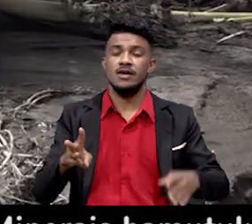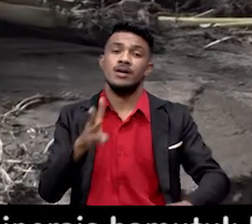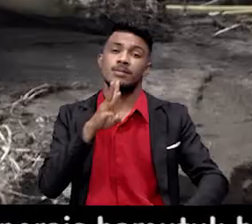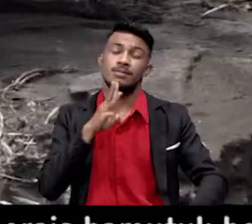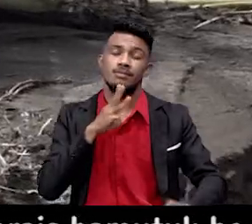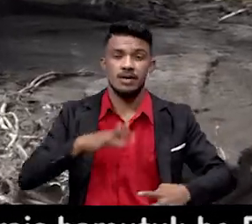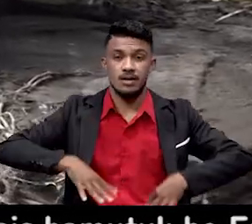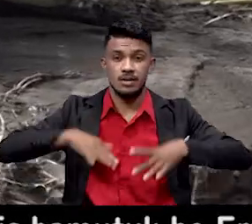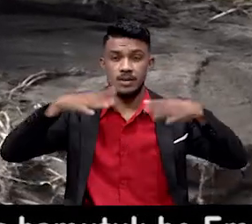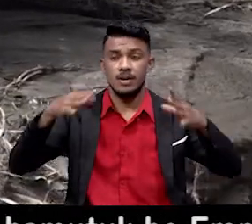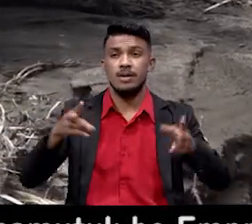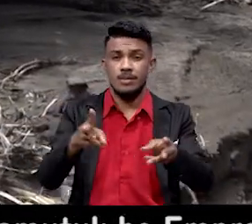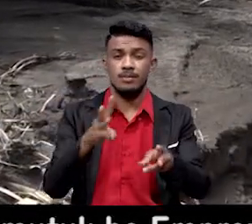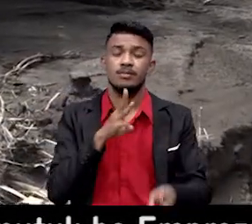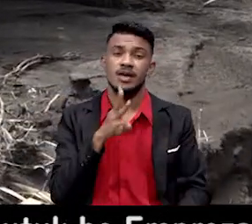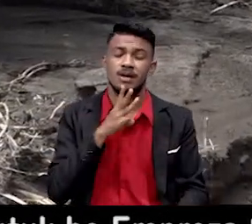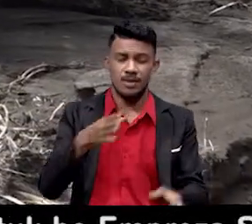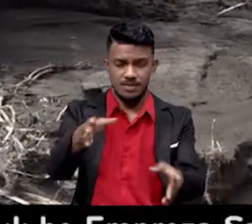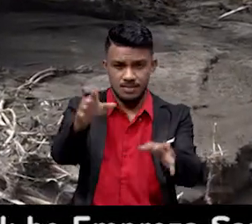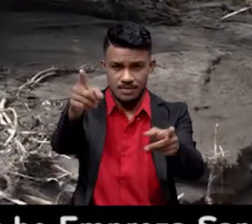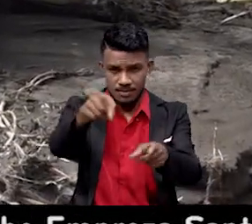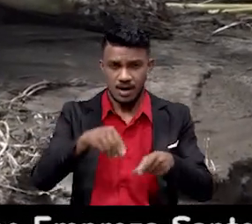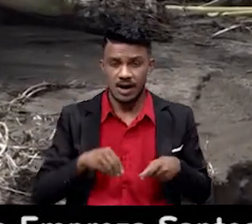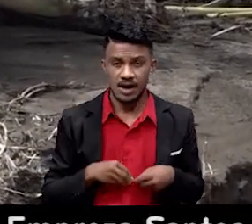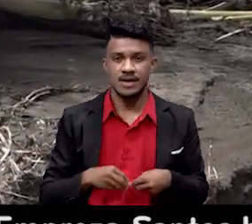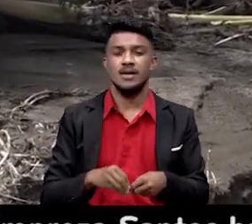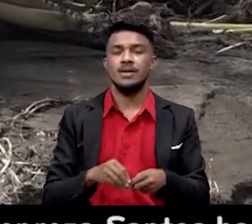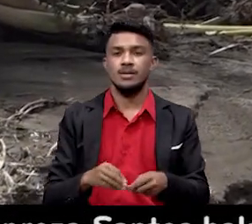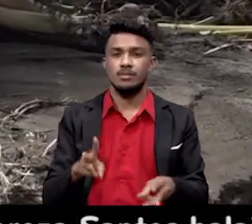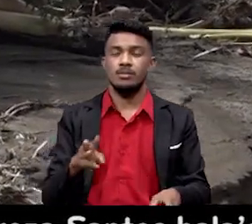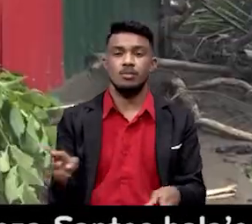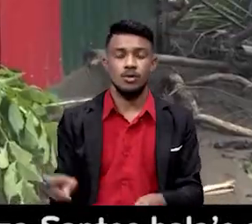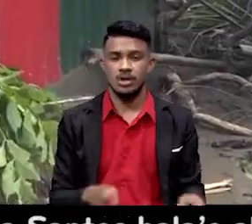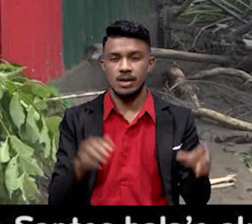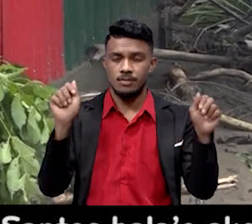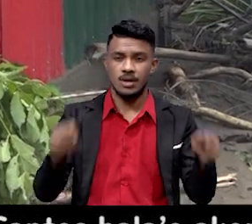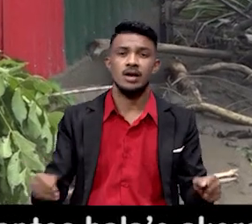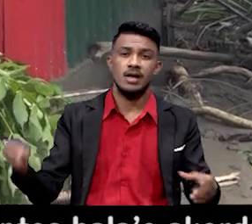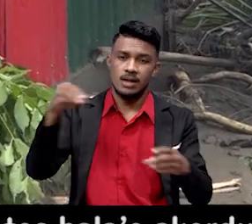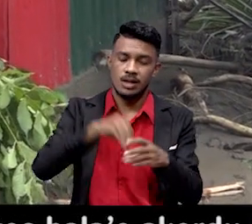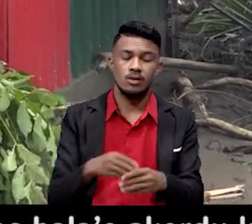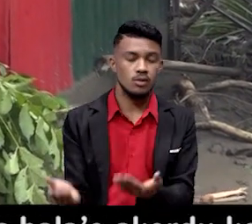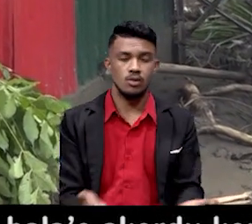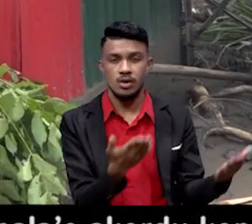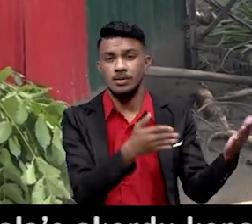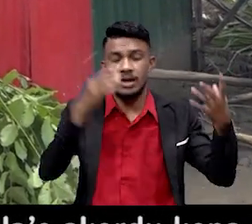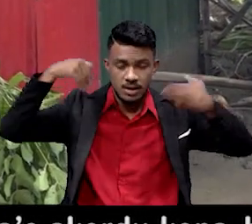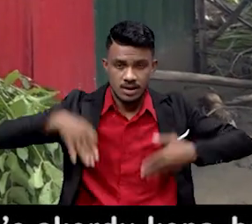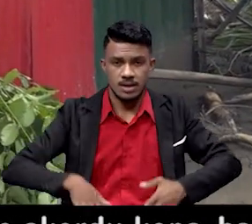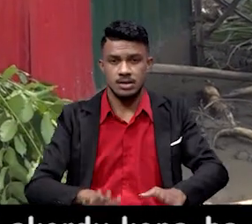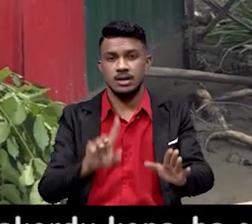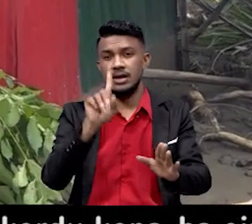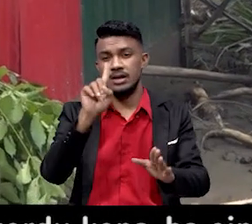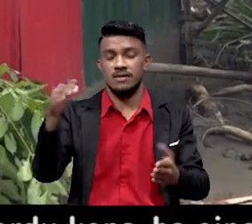nebe ke tun mai mota nebe le tampon kuri lori nia batase no ida tan fali maka